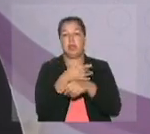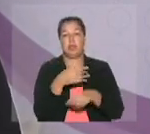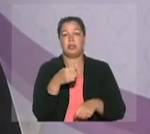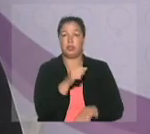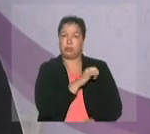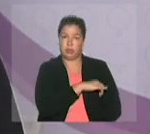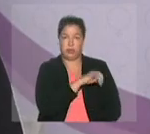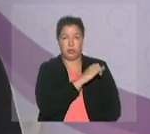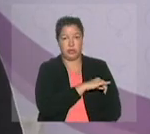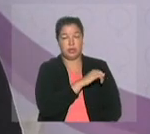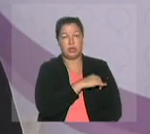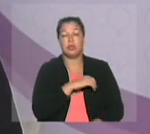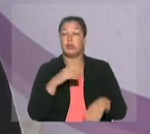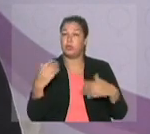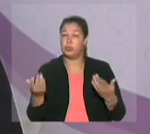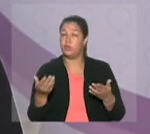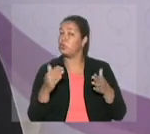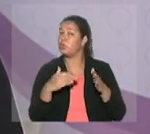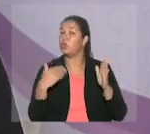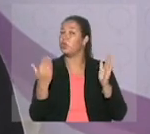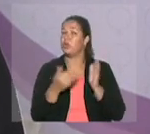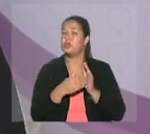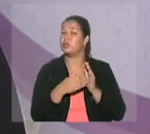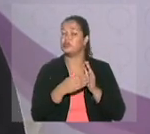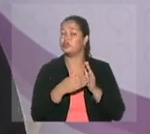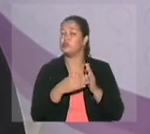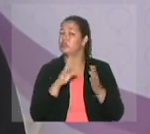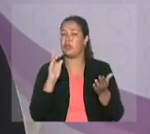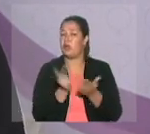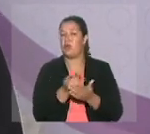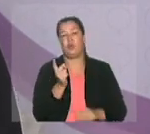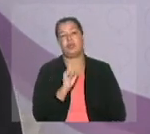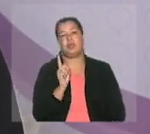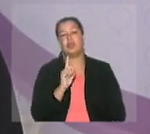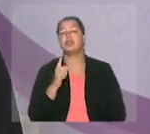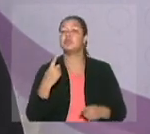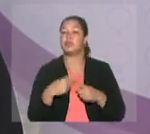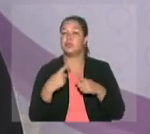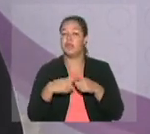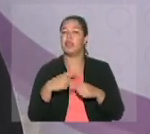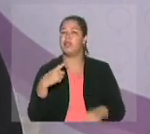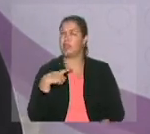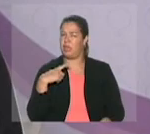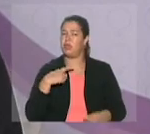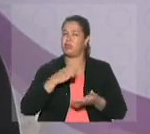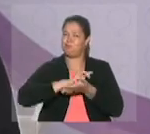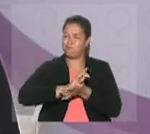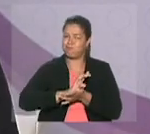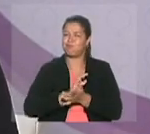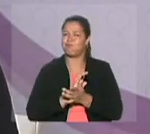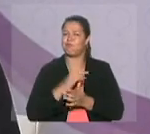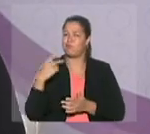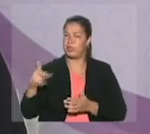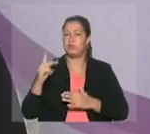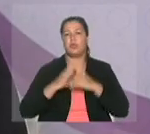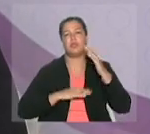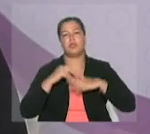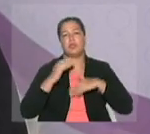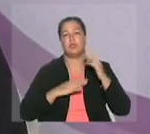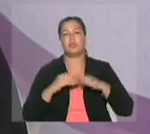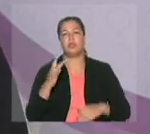do Rio de Janeiro. Em todas as cidades, isso na realidade não acontece, porque, na verdade, o preconceito do profissional de saúde